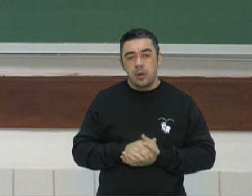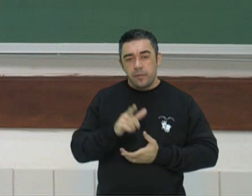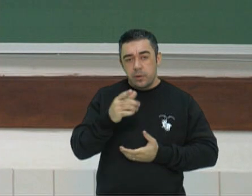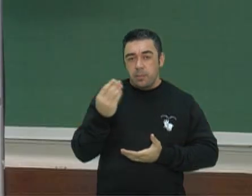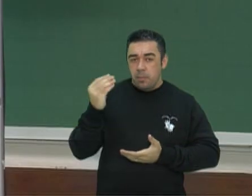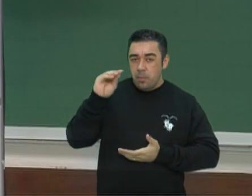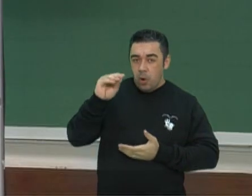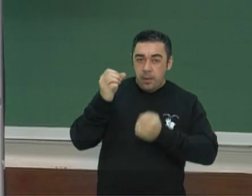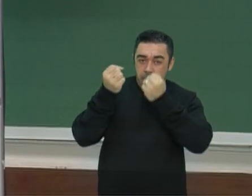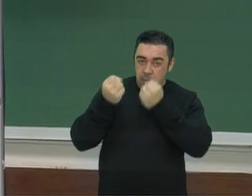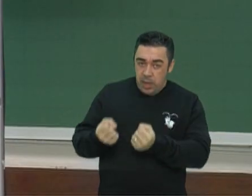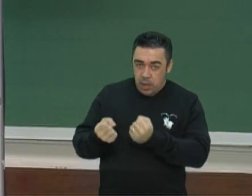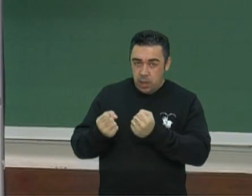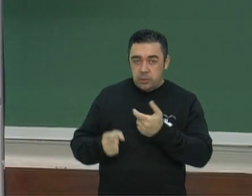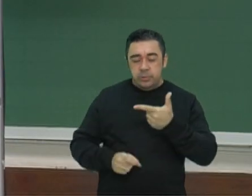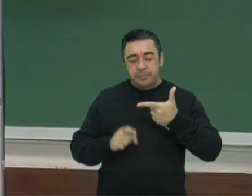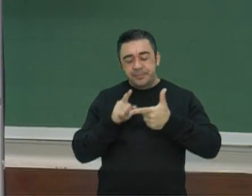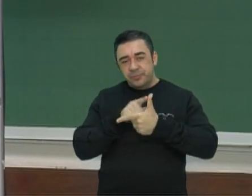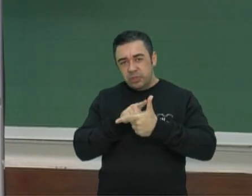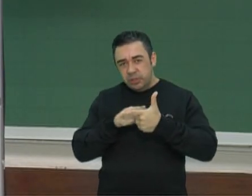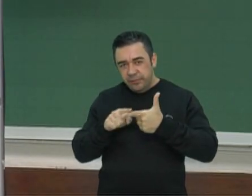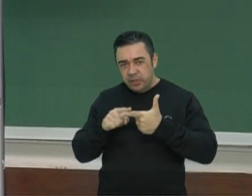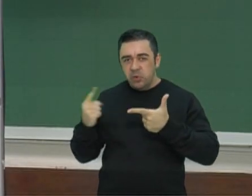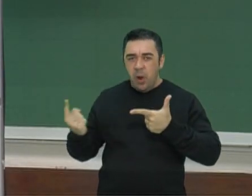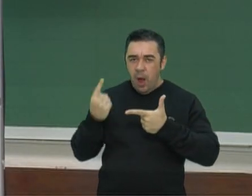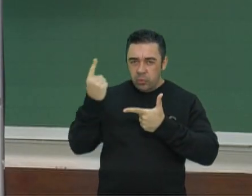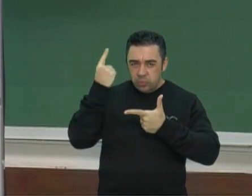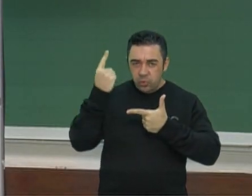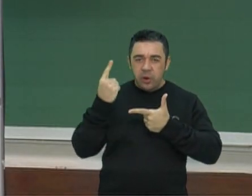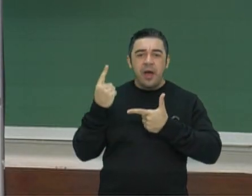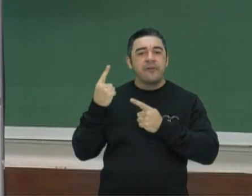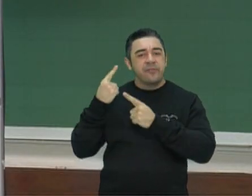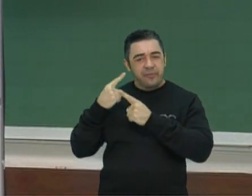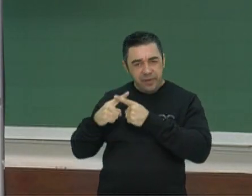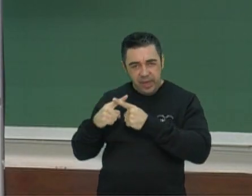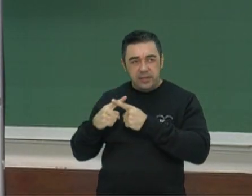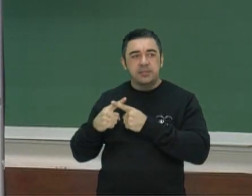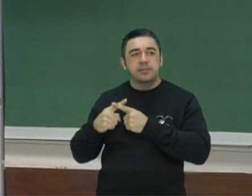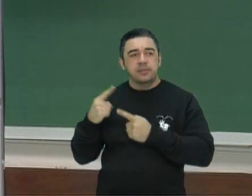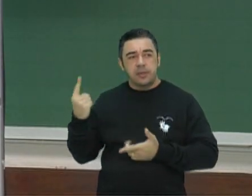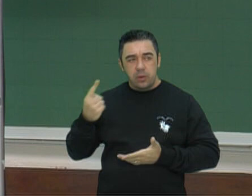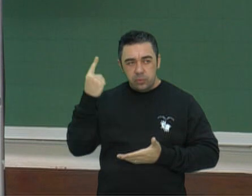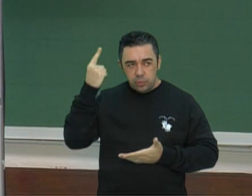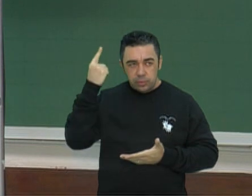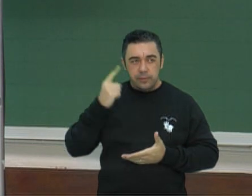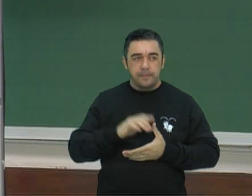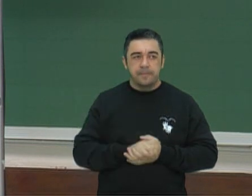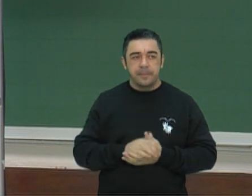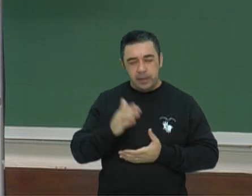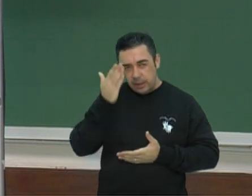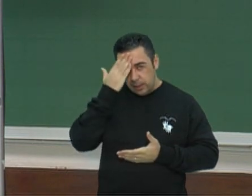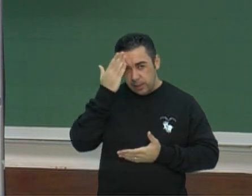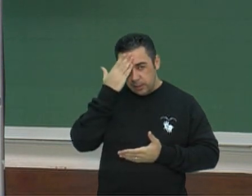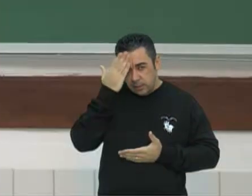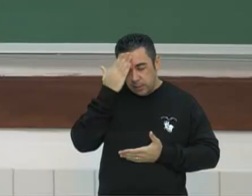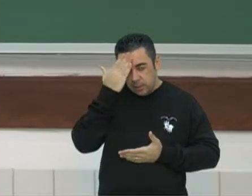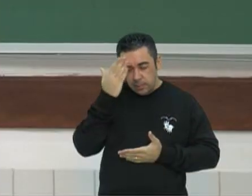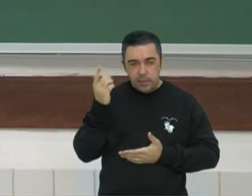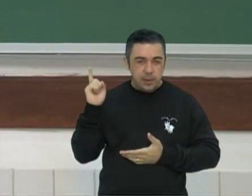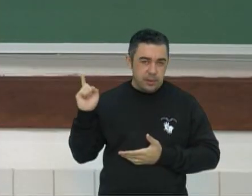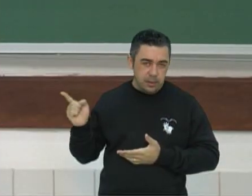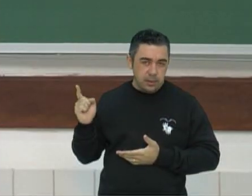você tem o peso dividido pela tua altura vezes a tua altura. Então, obviamente, você tem que saber ter o peso e a tua altura para